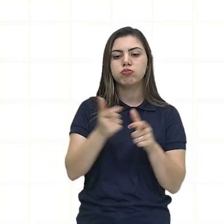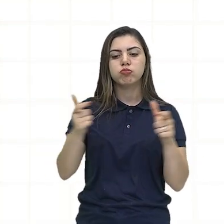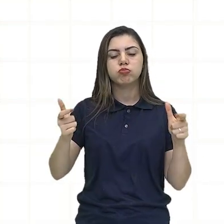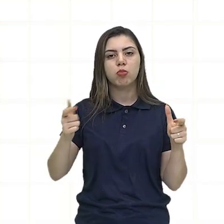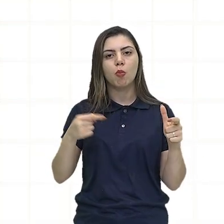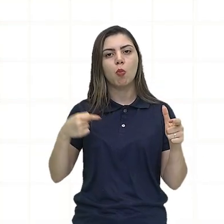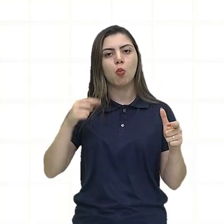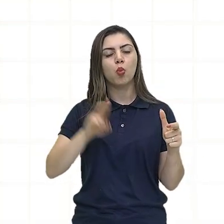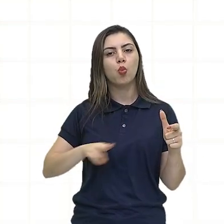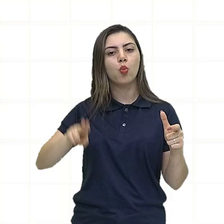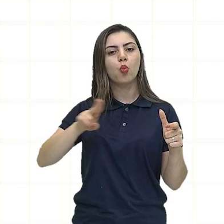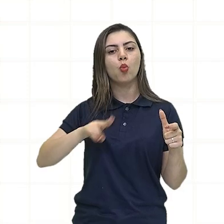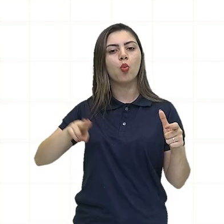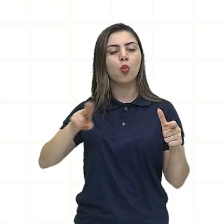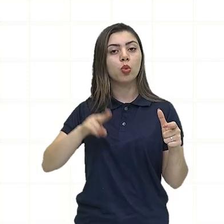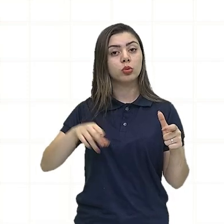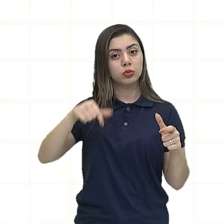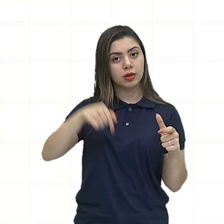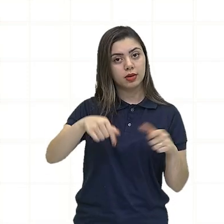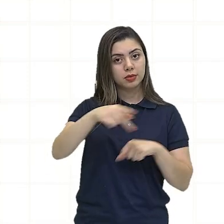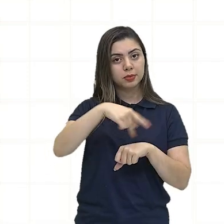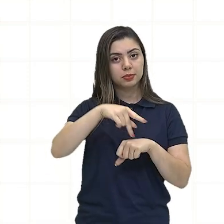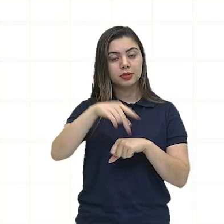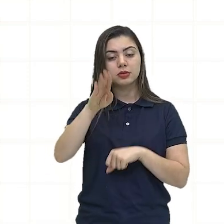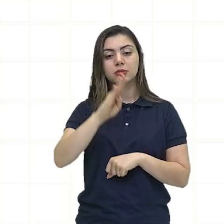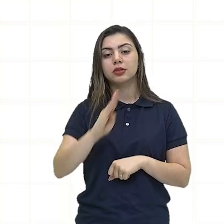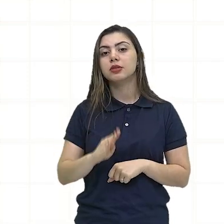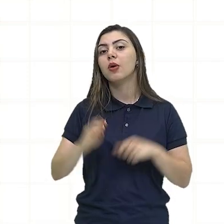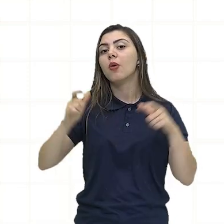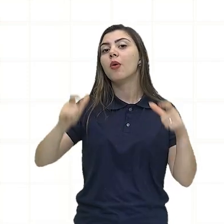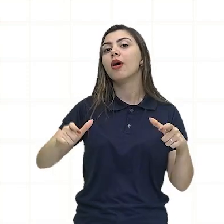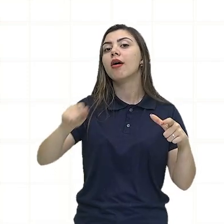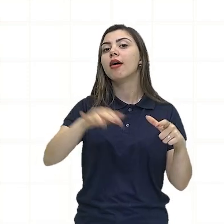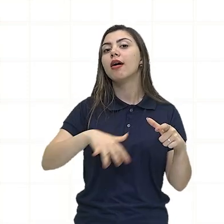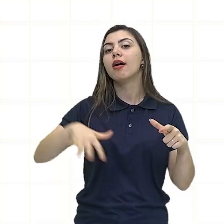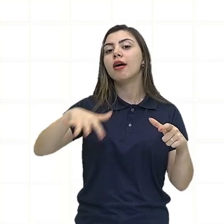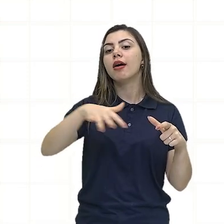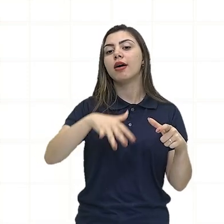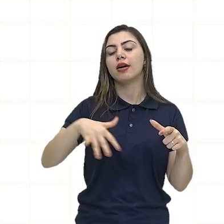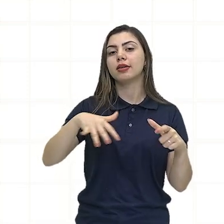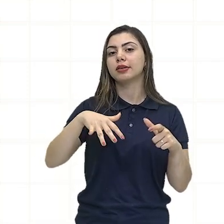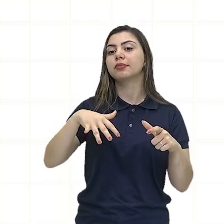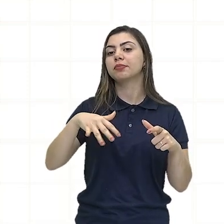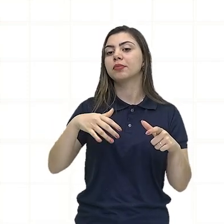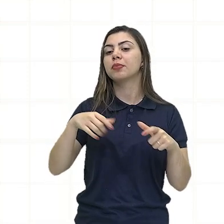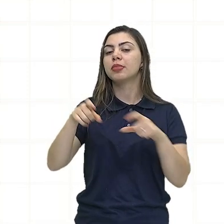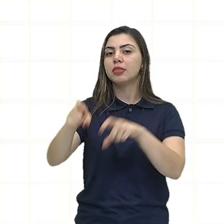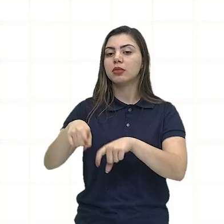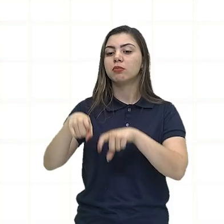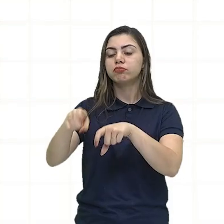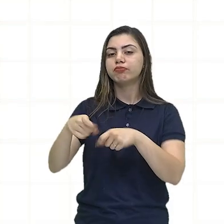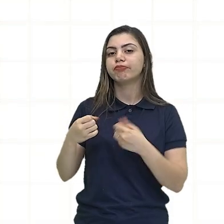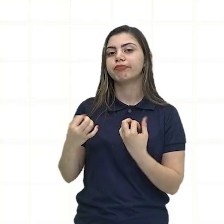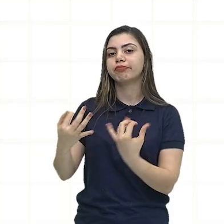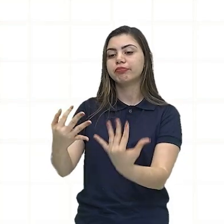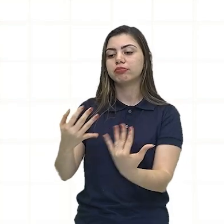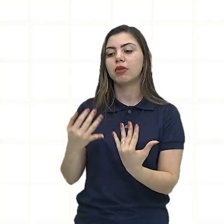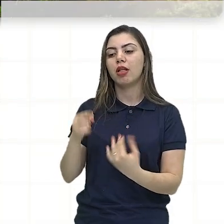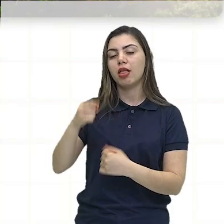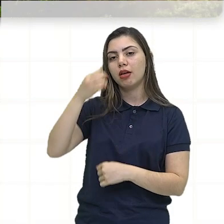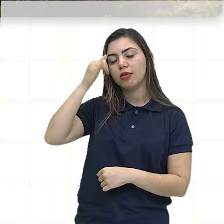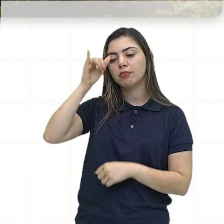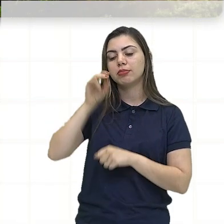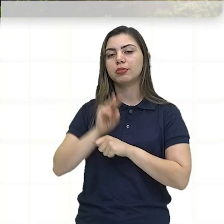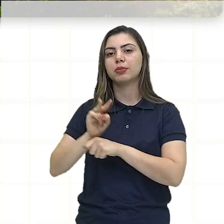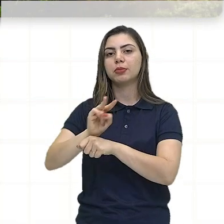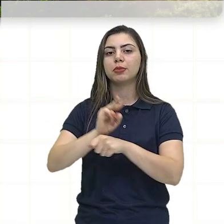utilizamos, que temos à nossa disposição no Brasil, é utilizada no setor primário, a agricultura e pecuária.